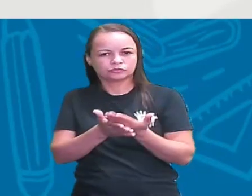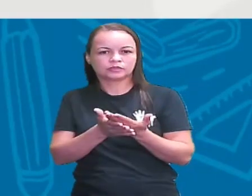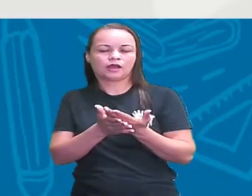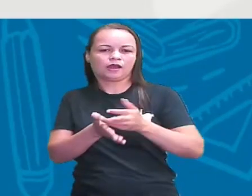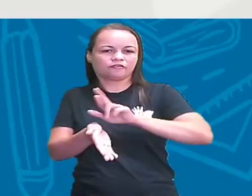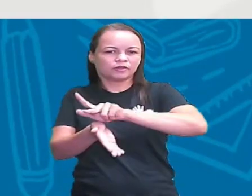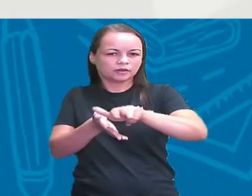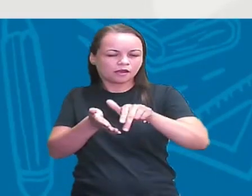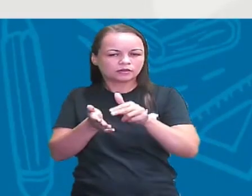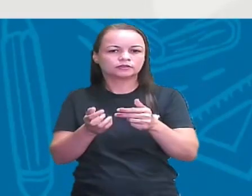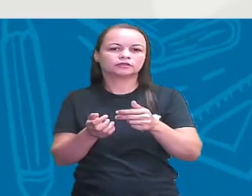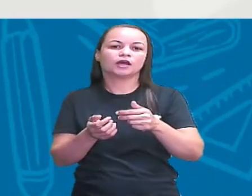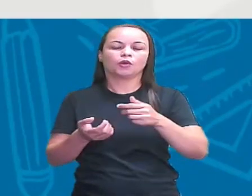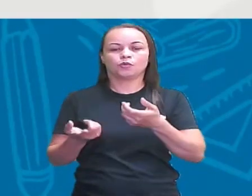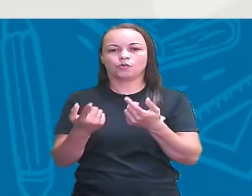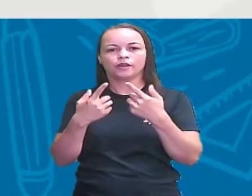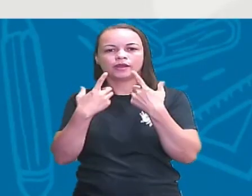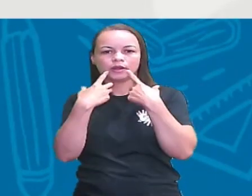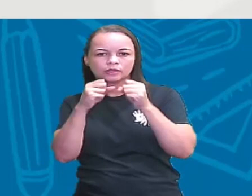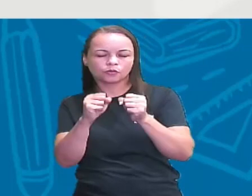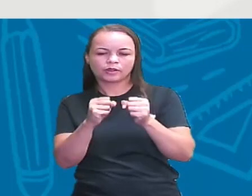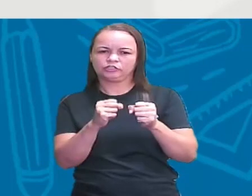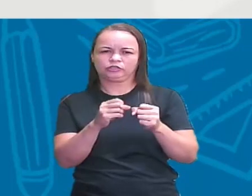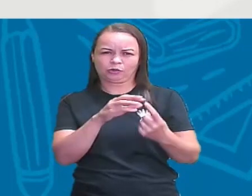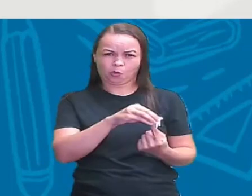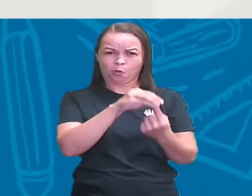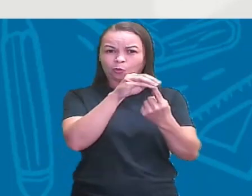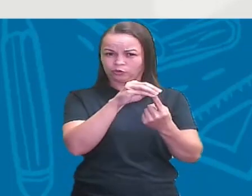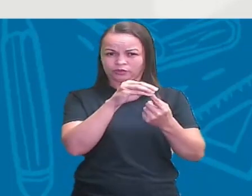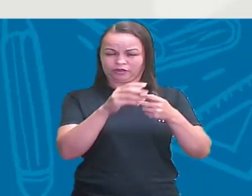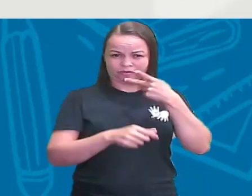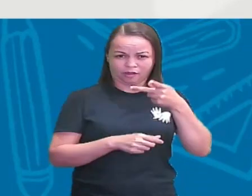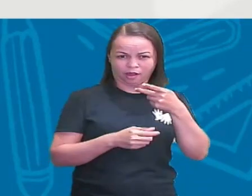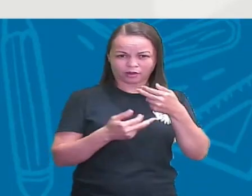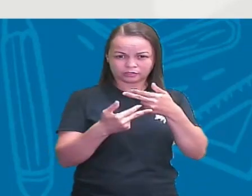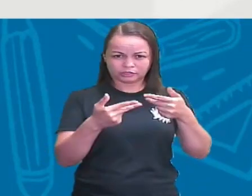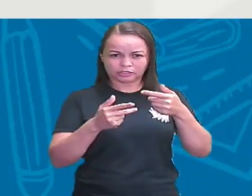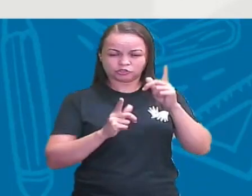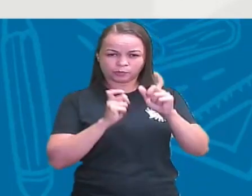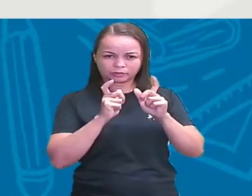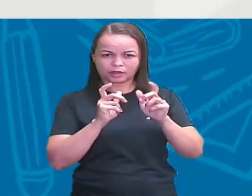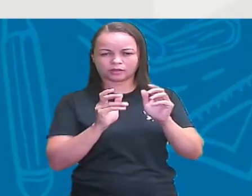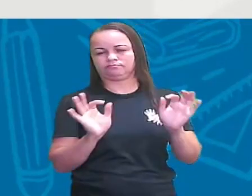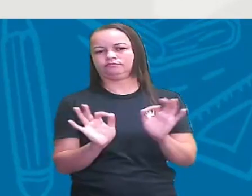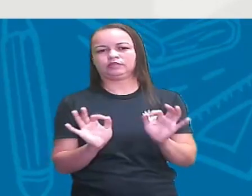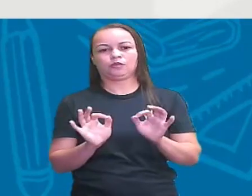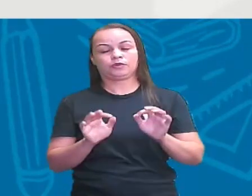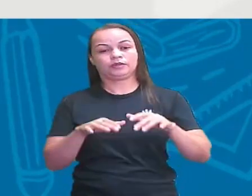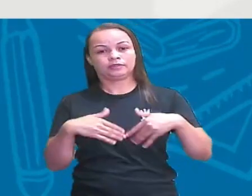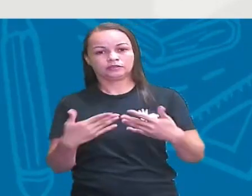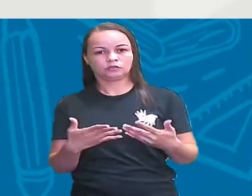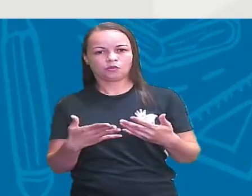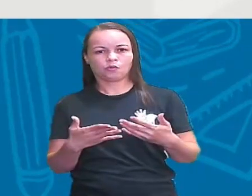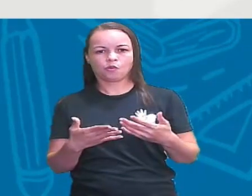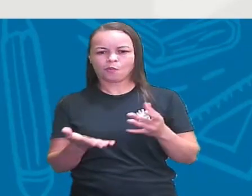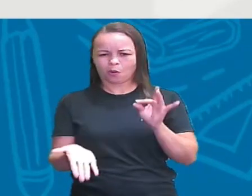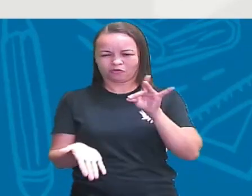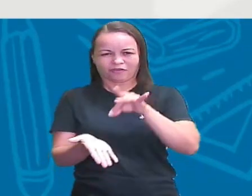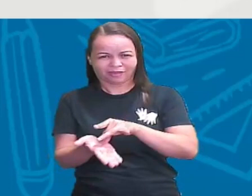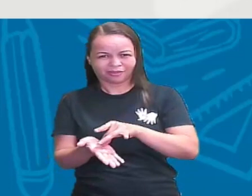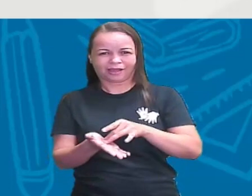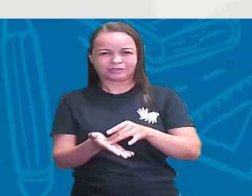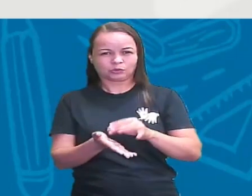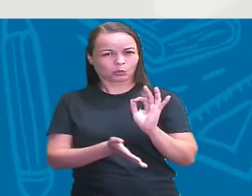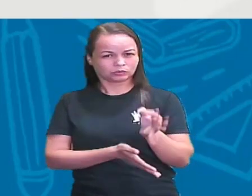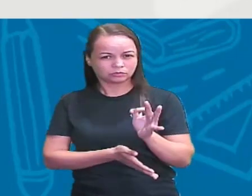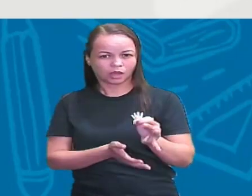linguísticas, percebemos que não há uma única maneira de expressar-se e que, portanto, não há apenas um modo certo. A